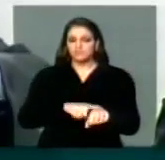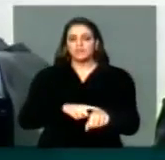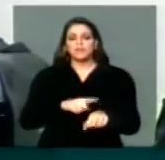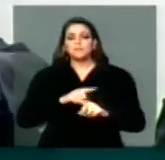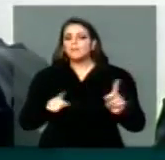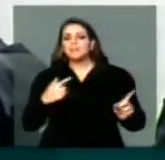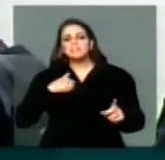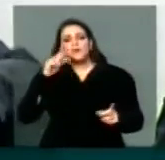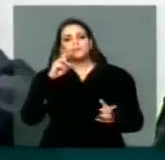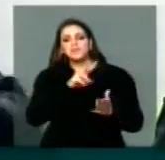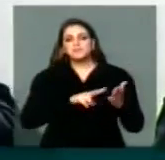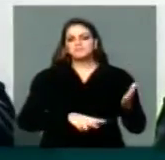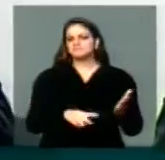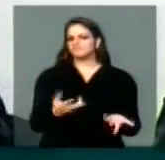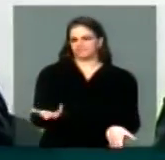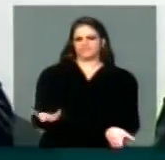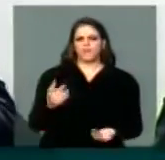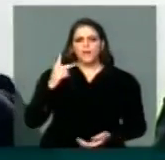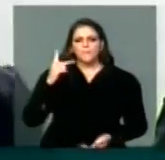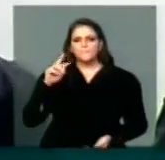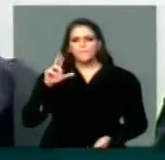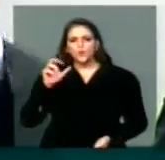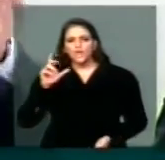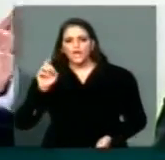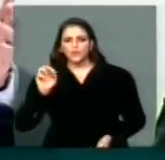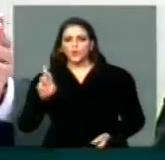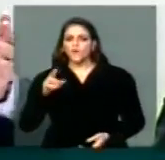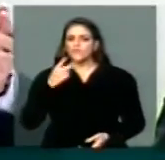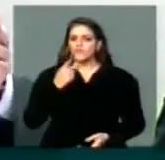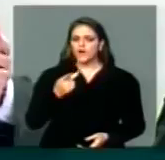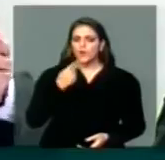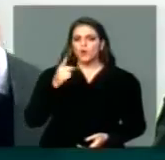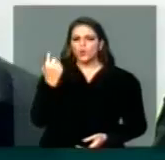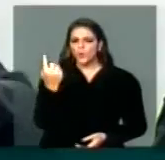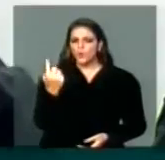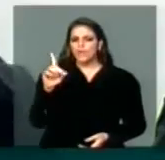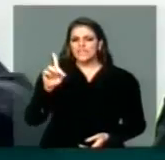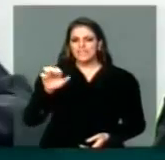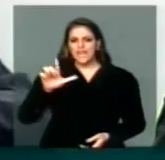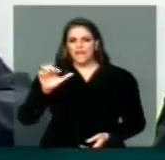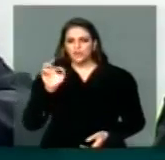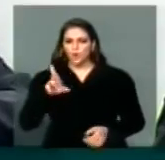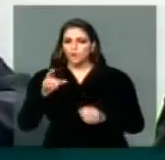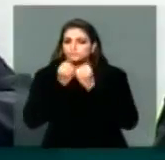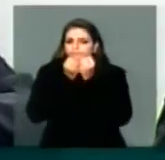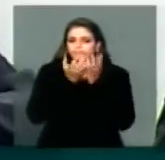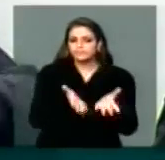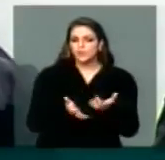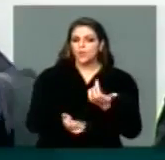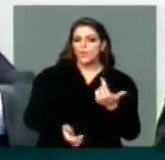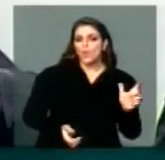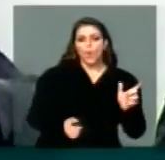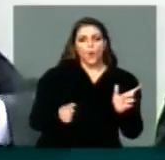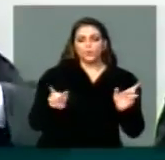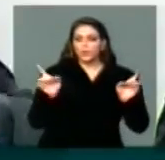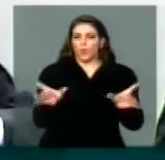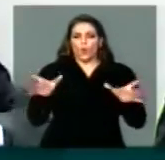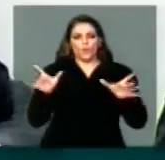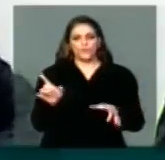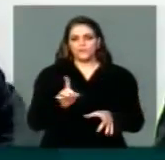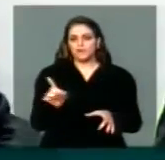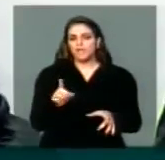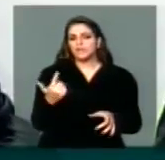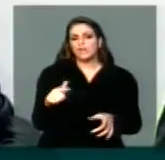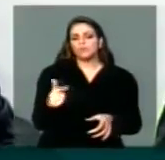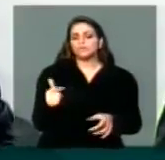há casos que o procurador justifica que a delação feita por um delator não foi confirmada por outro delator, então não tem um indício